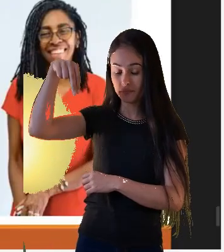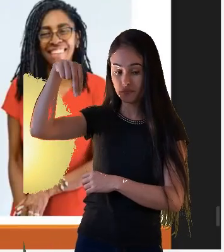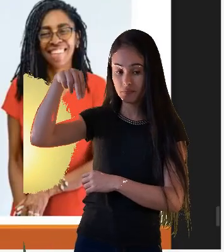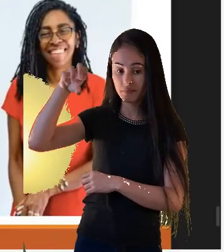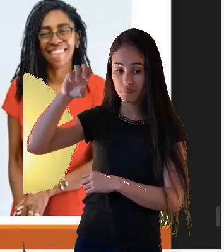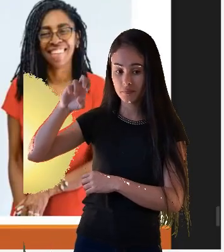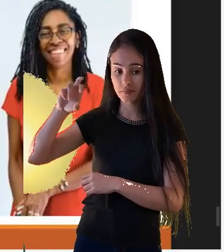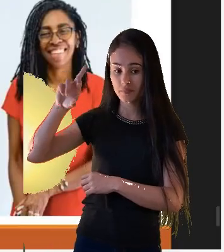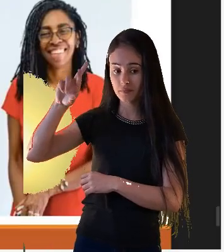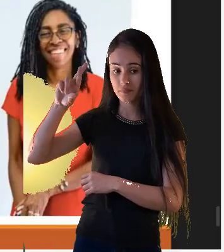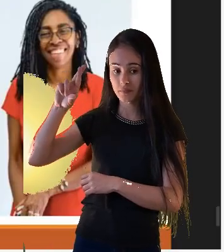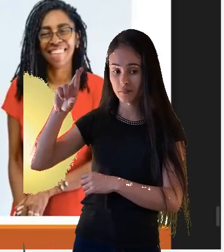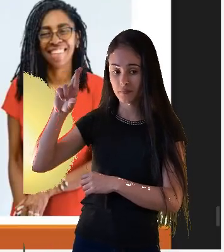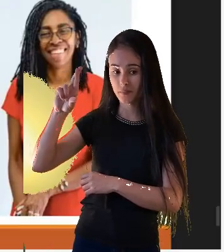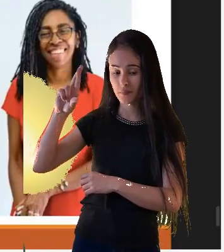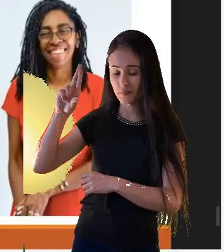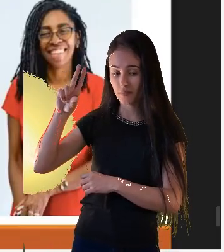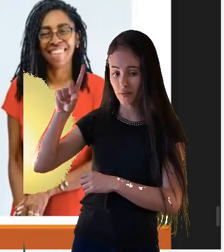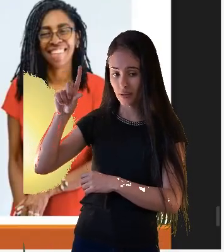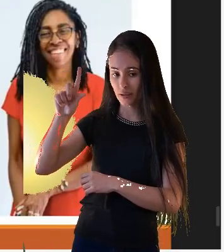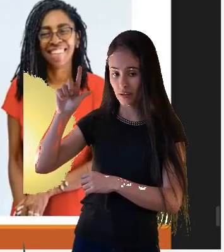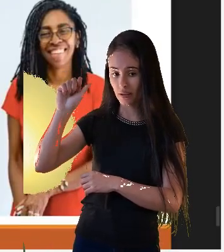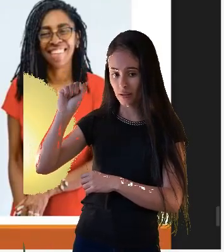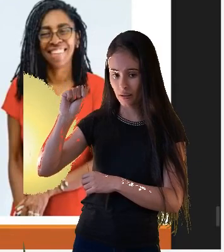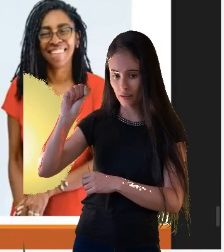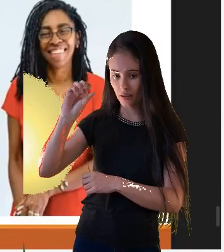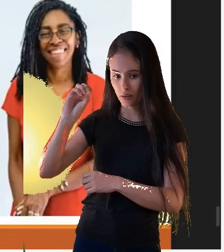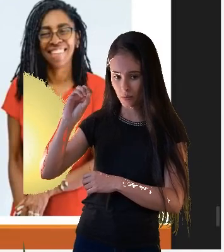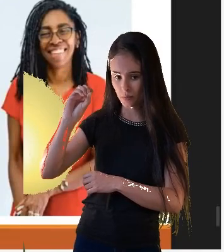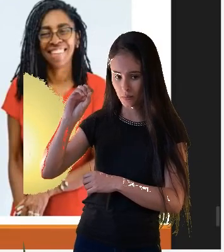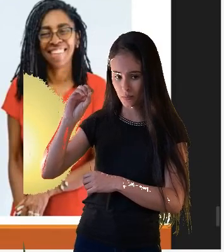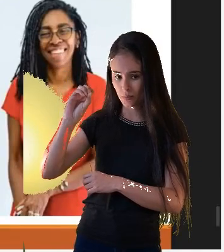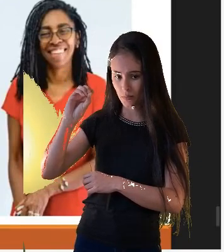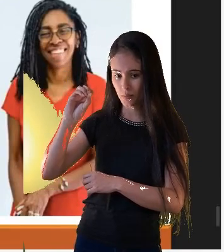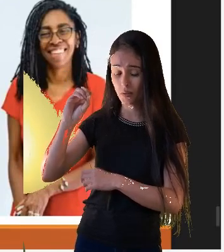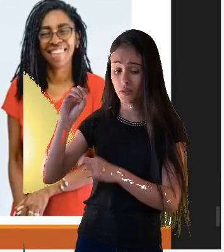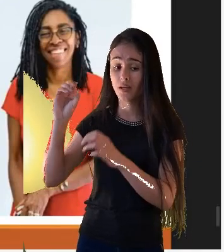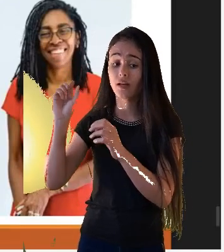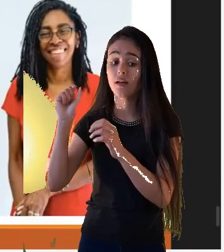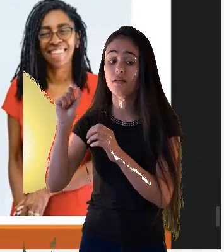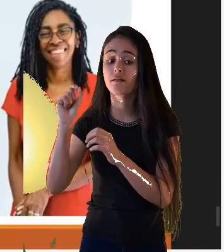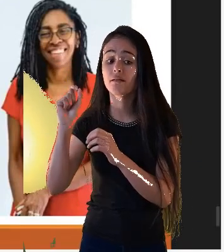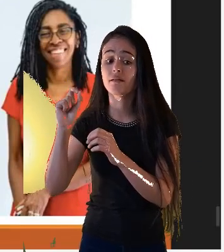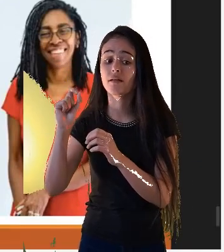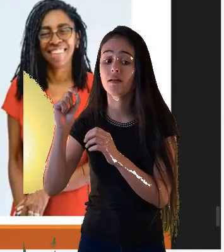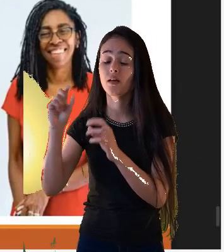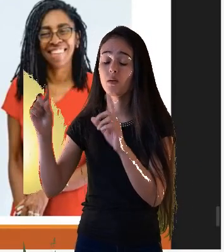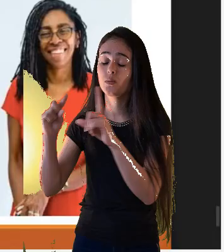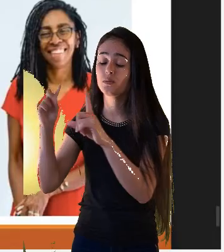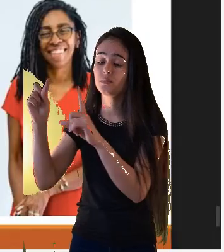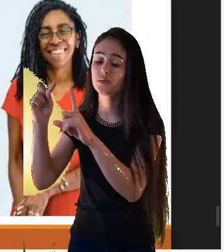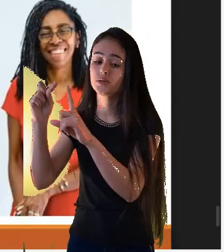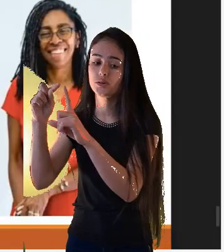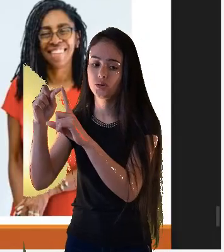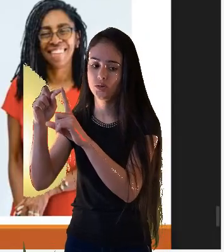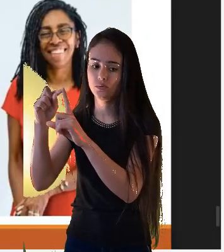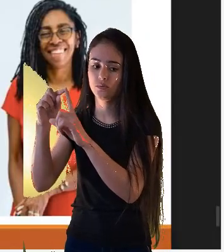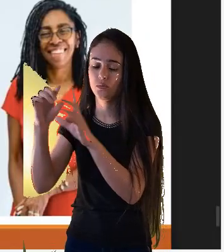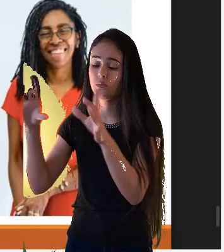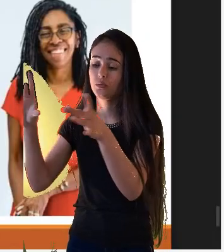E dentre as diversas coisas que ela fez, que são muitas, né? E as diversas coisas que ela ainda faz,